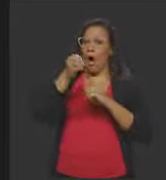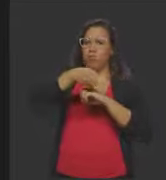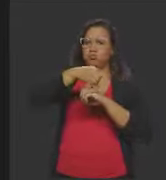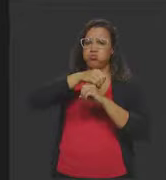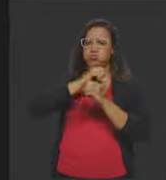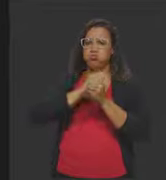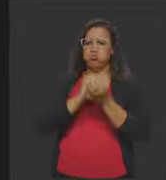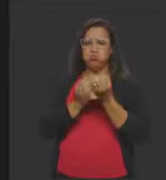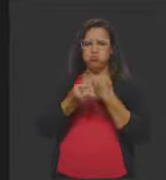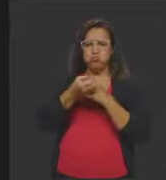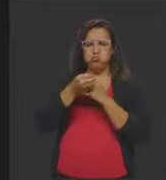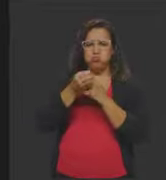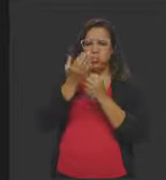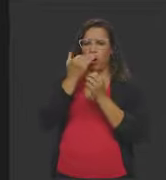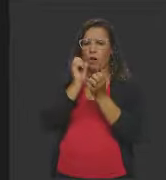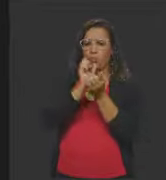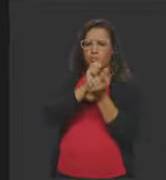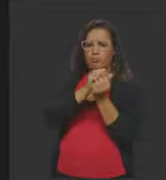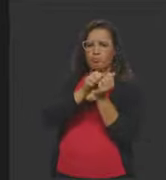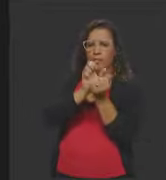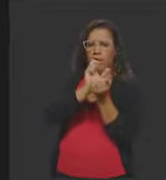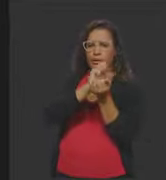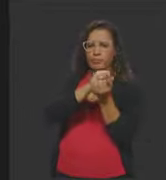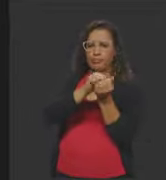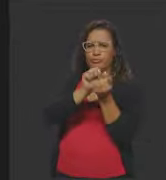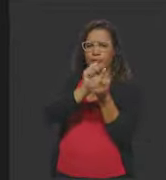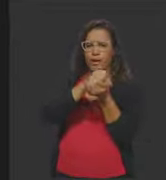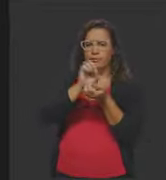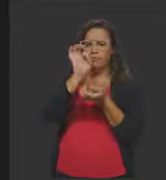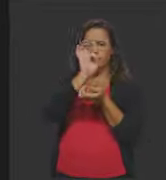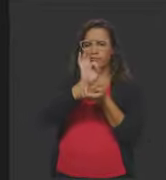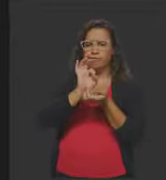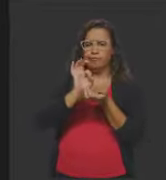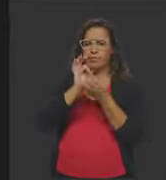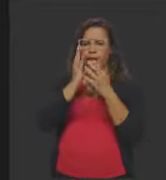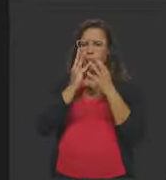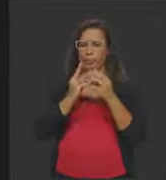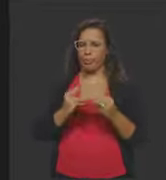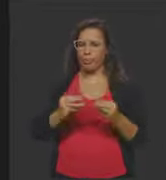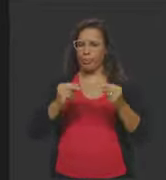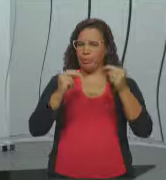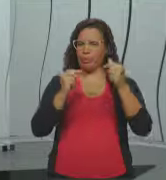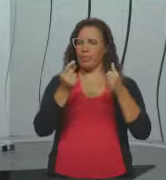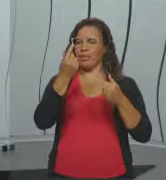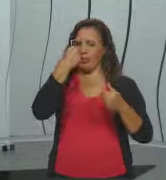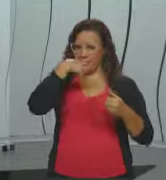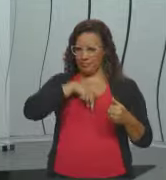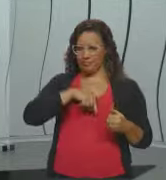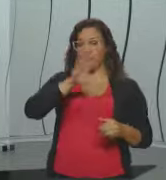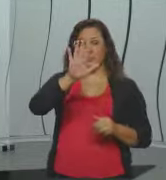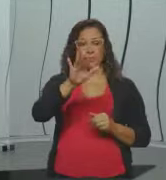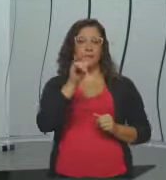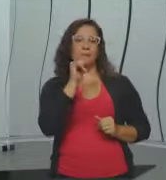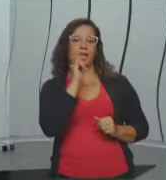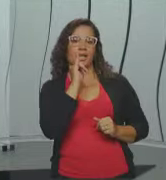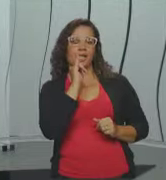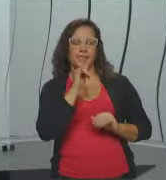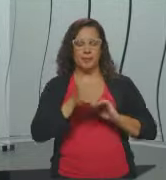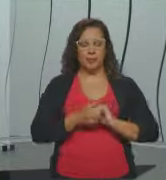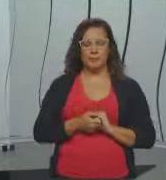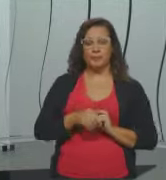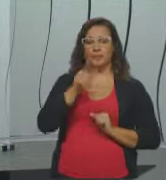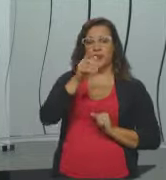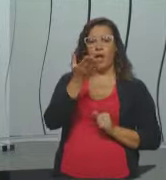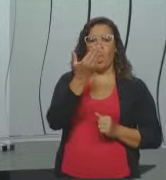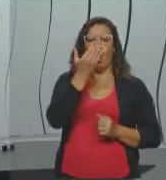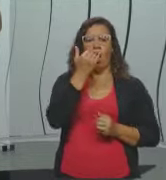em outras, pequenas, simples e solúveis. Então, imagina que você comeu um